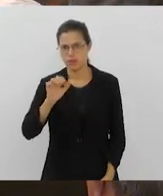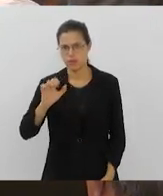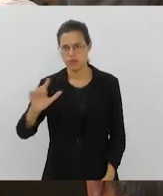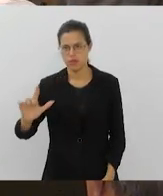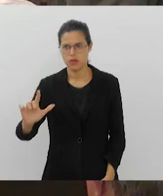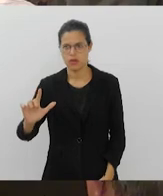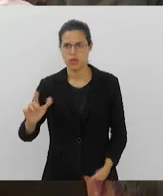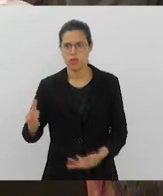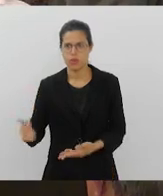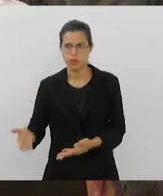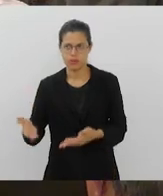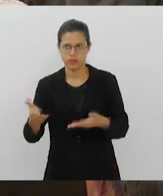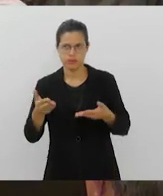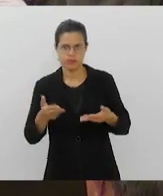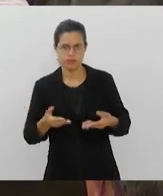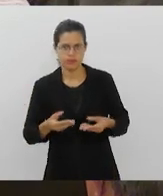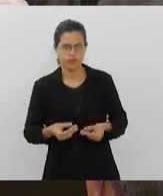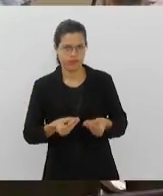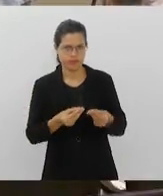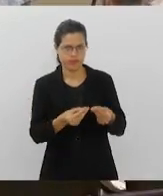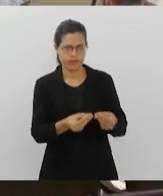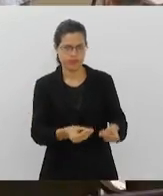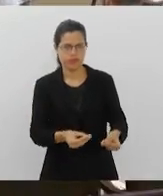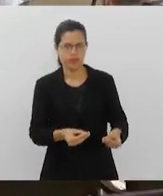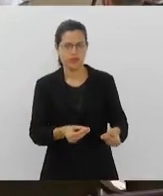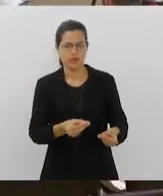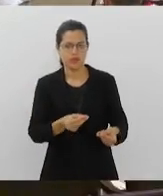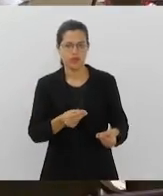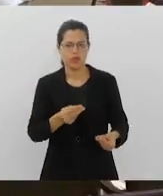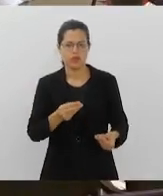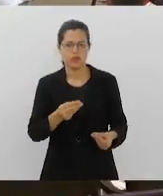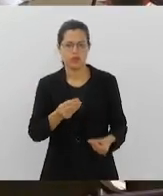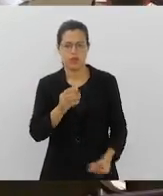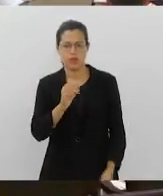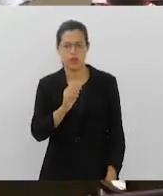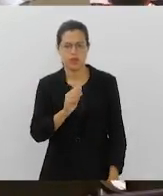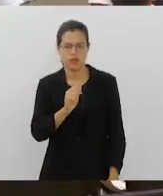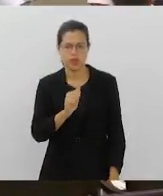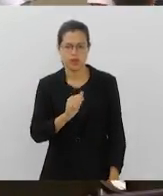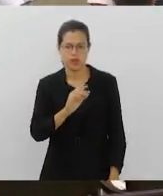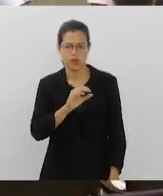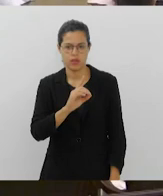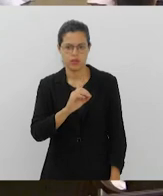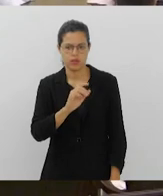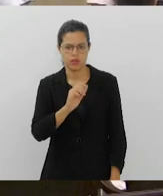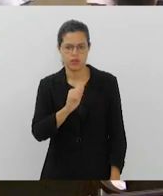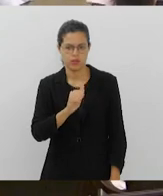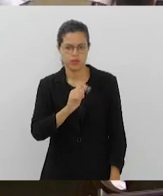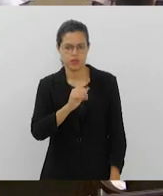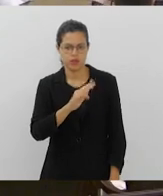Convido para receber a honraria o senhor Adalberto Trigueiro da Silva.